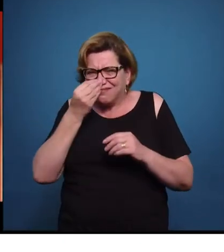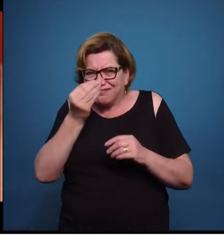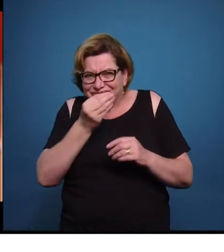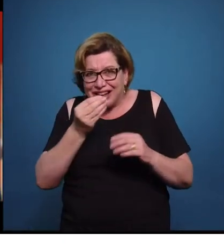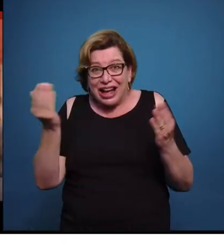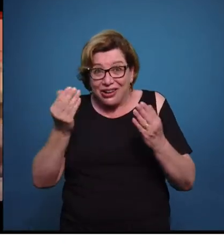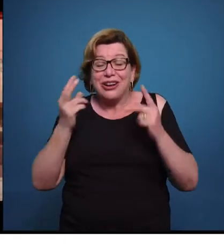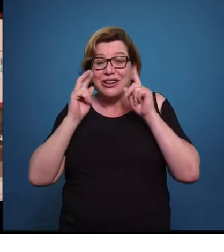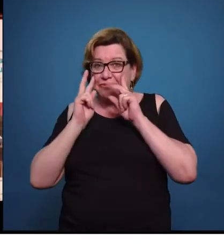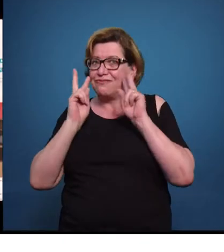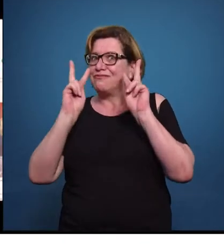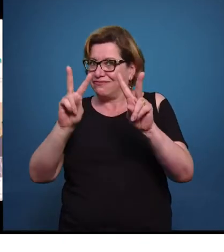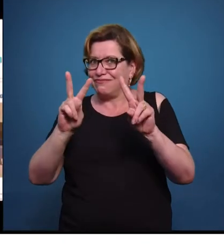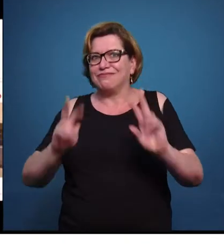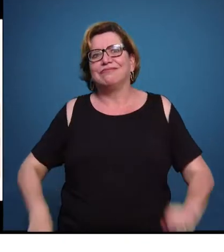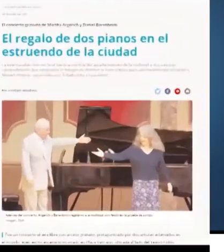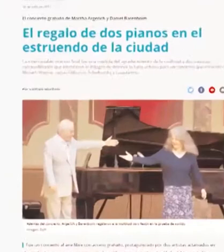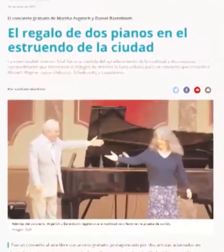cuide agora.